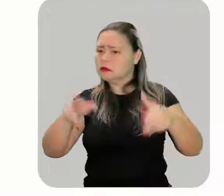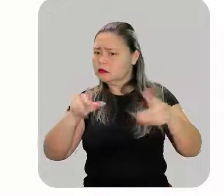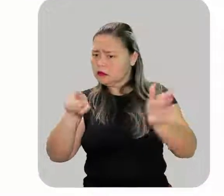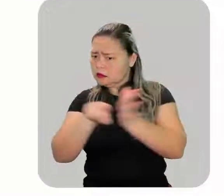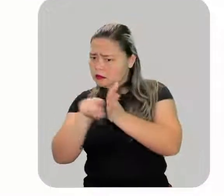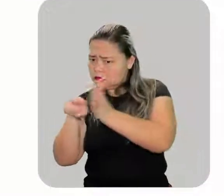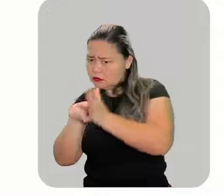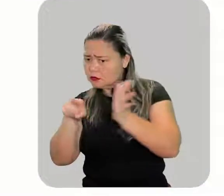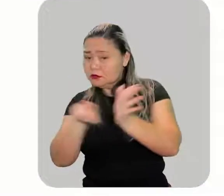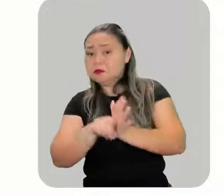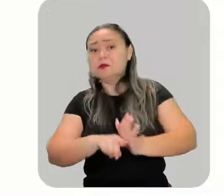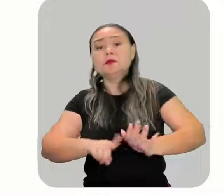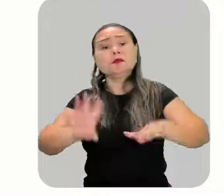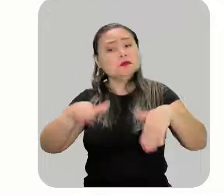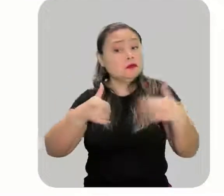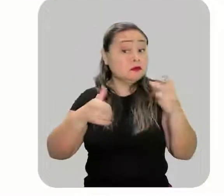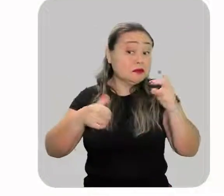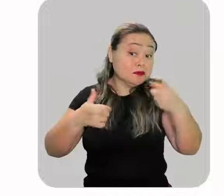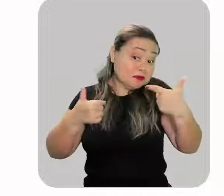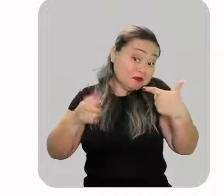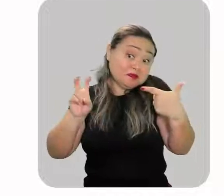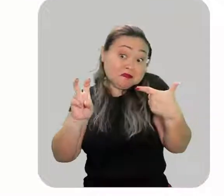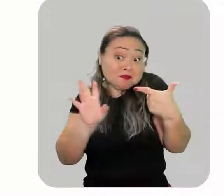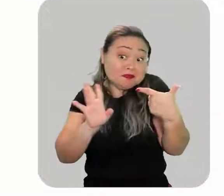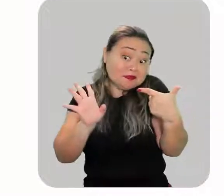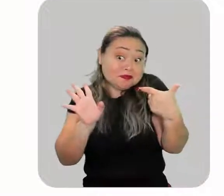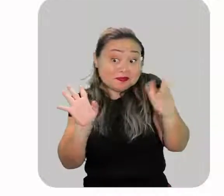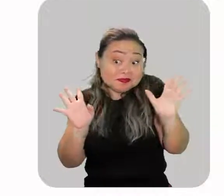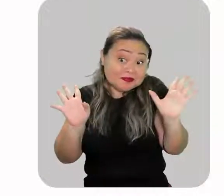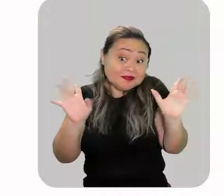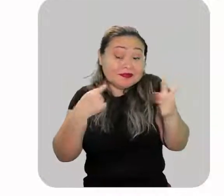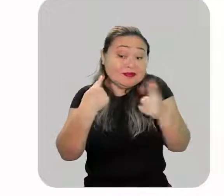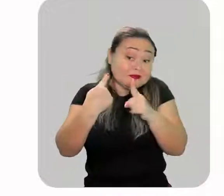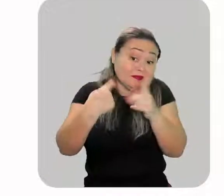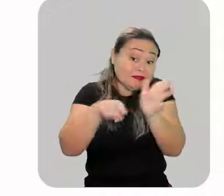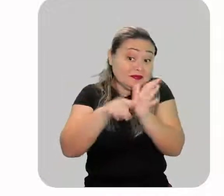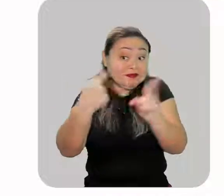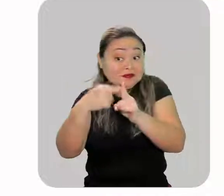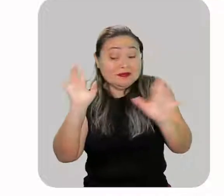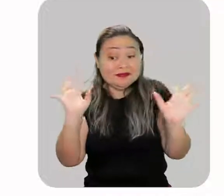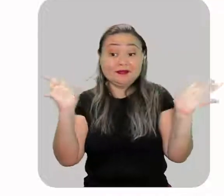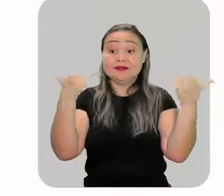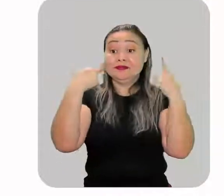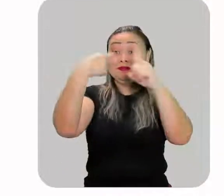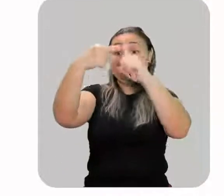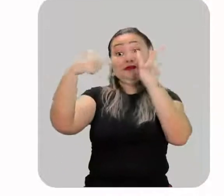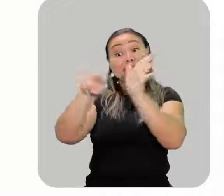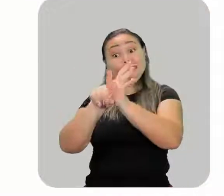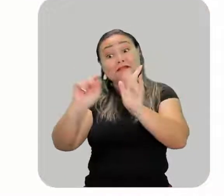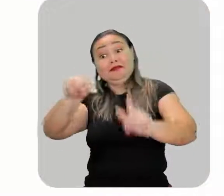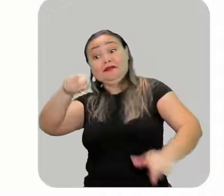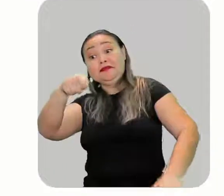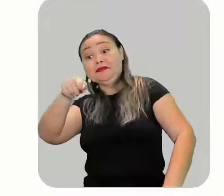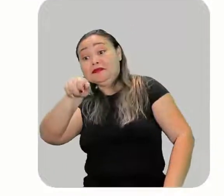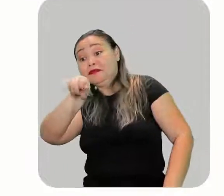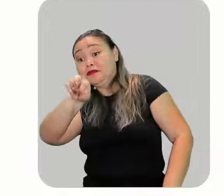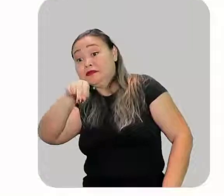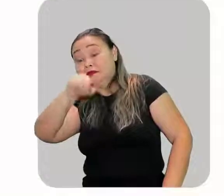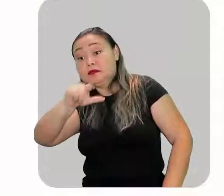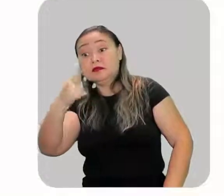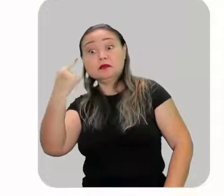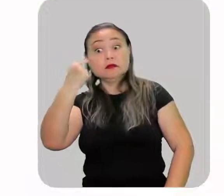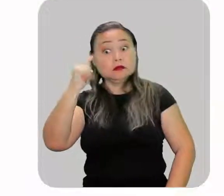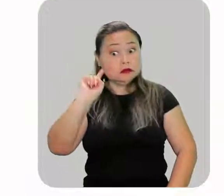negativo? Tudo, eu sei que é 2 ou 5. É 2 e 5. Não sei se é negativo, né? positivo. Só tem que adivinhar o sinal. Adivinhar não,